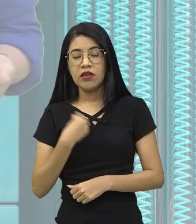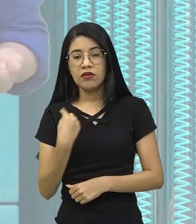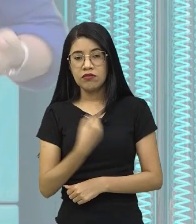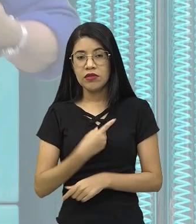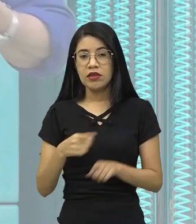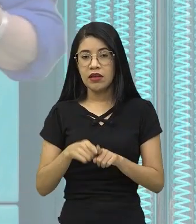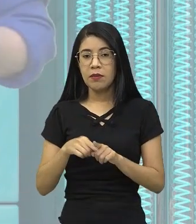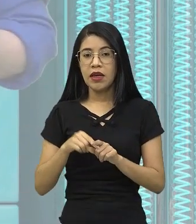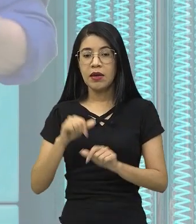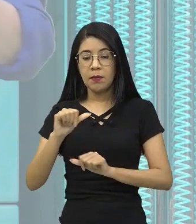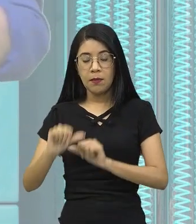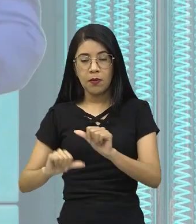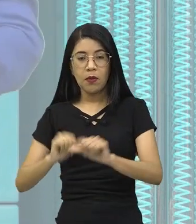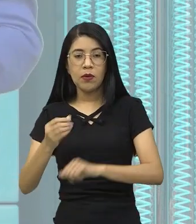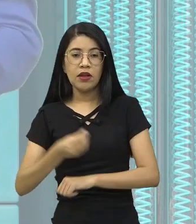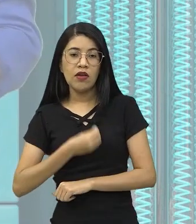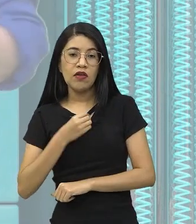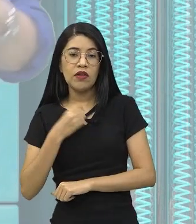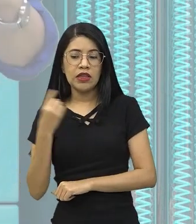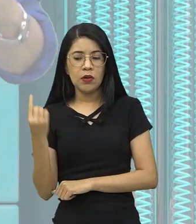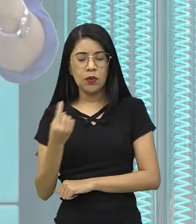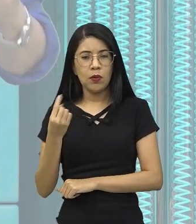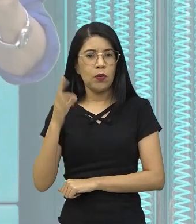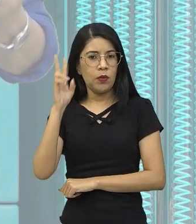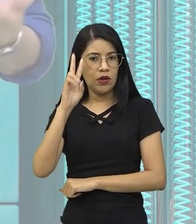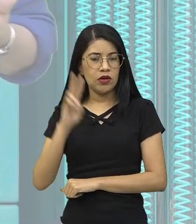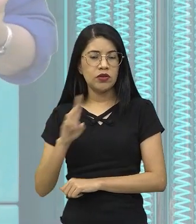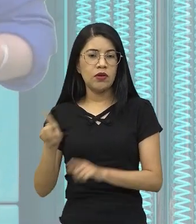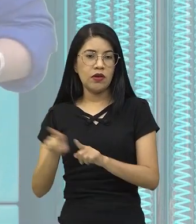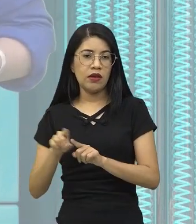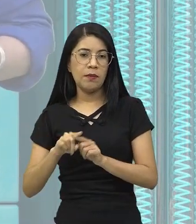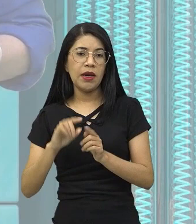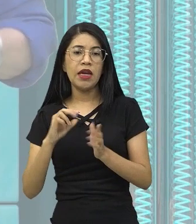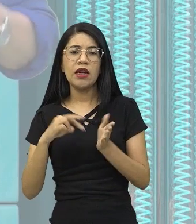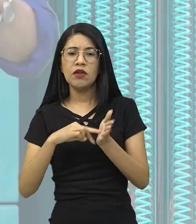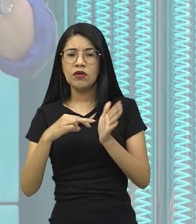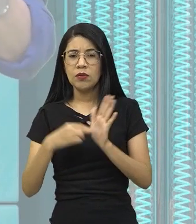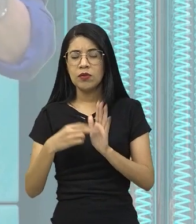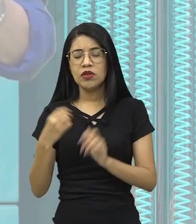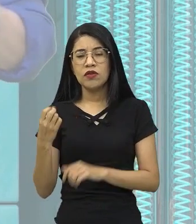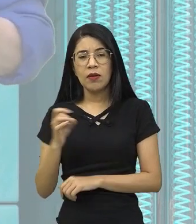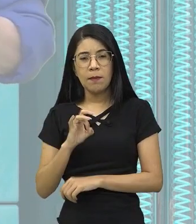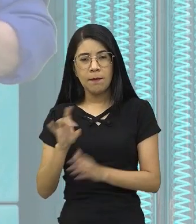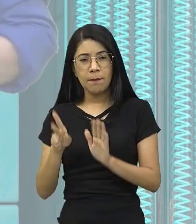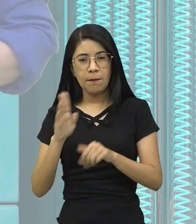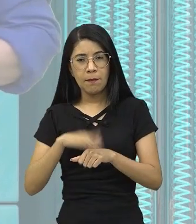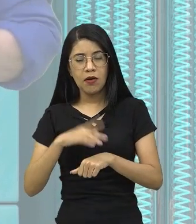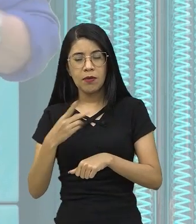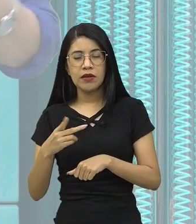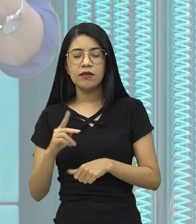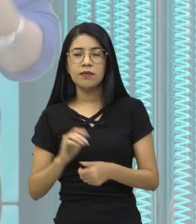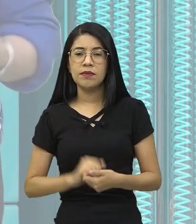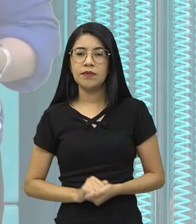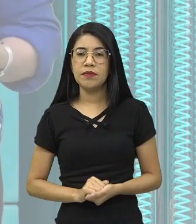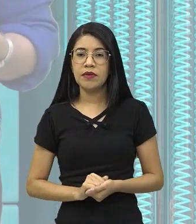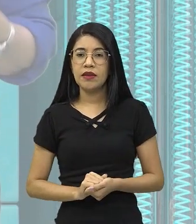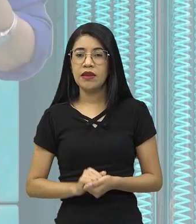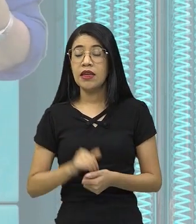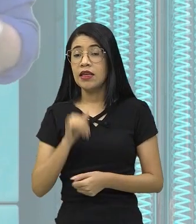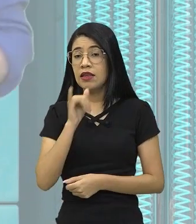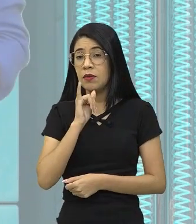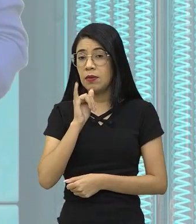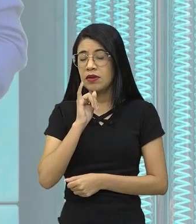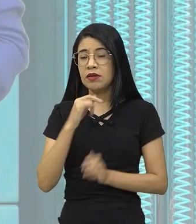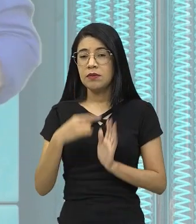nossas vidas em histórias únicas e significativas. Aqui você teve, então, o exemplo